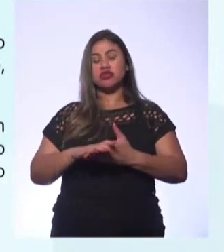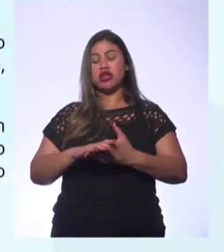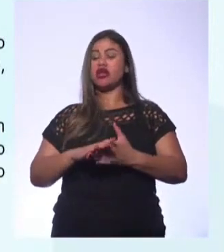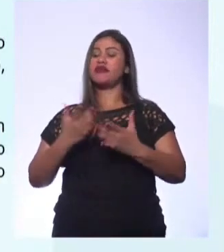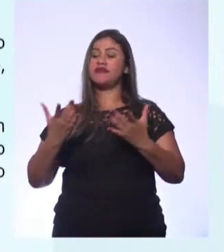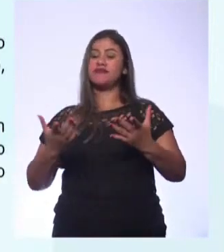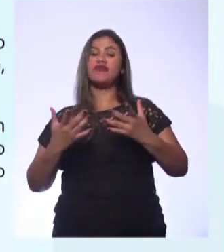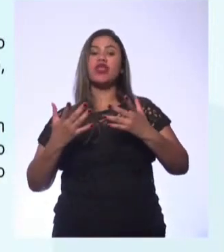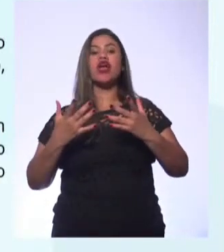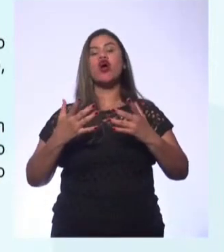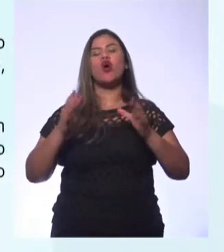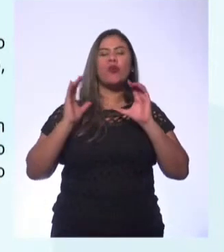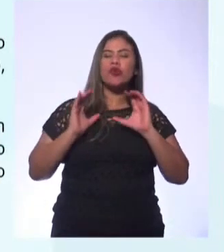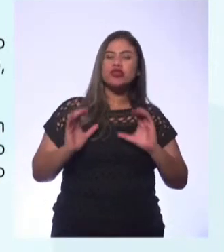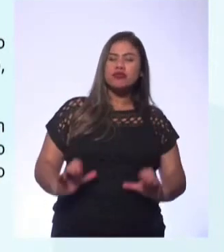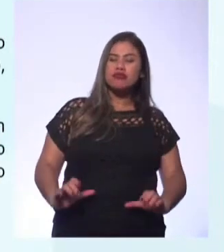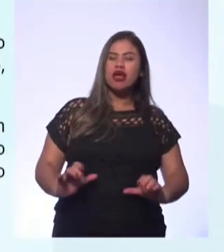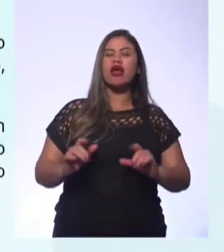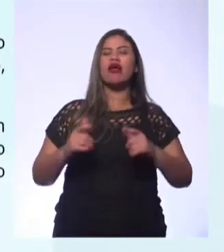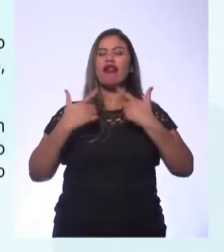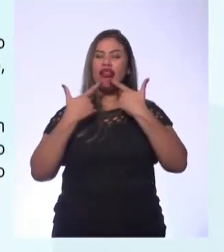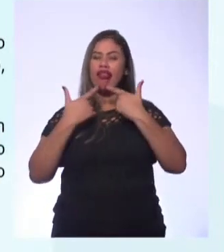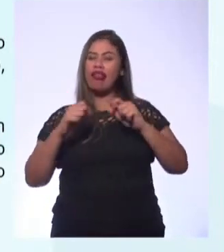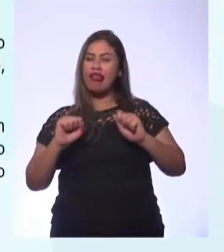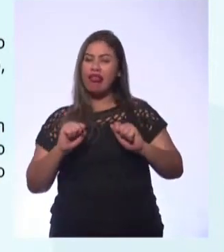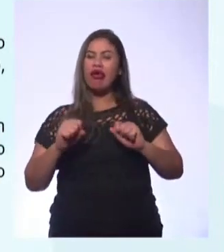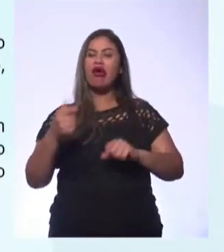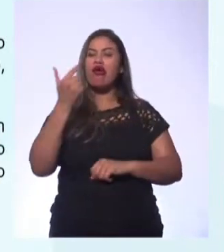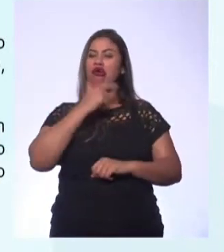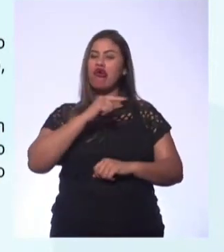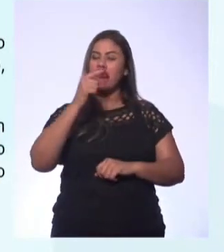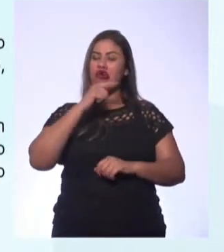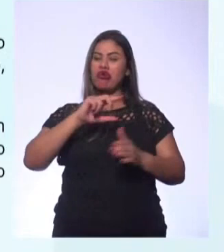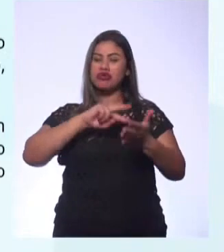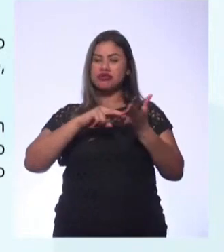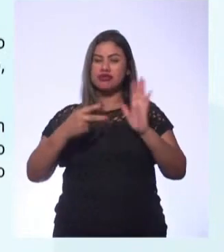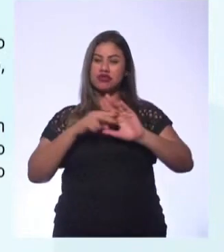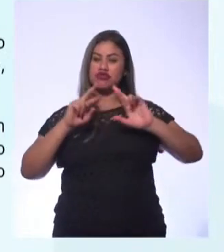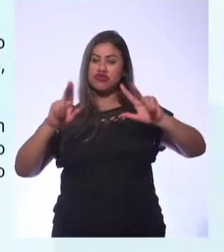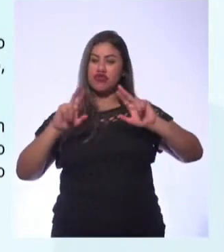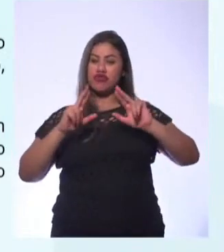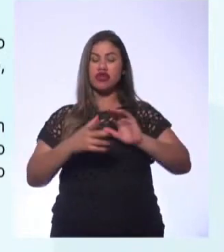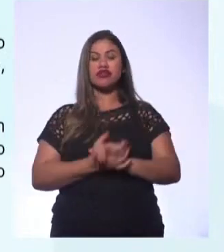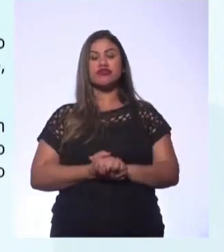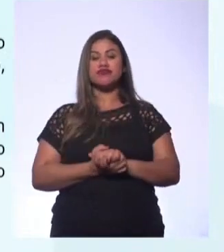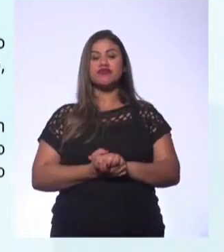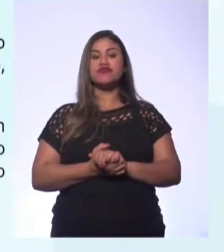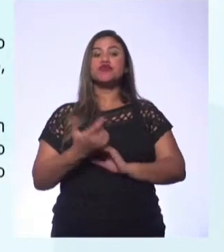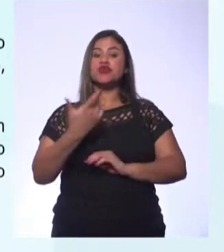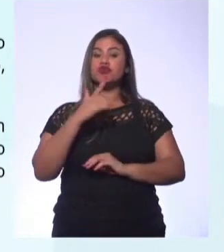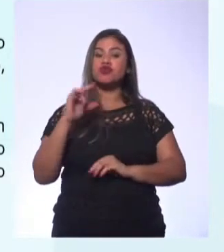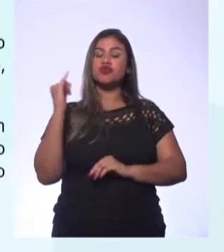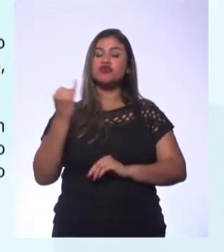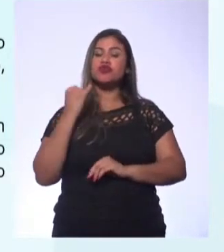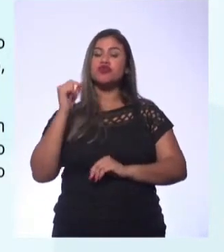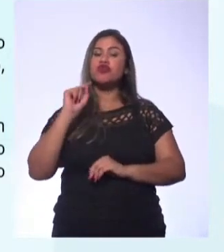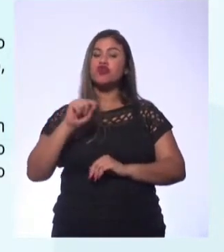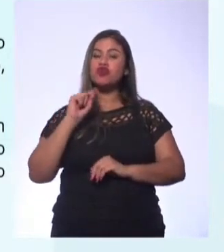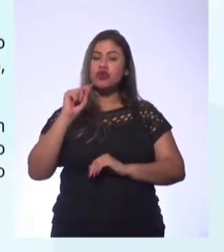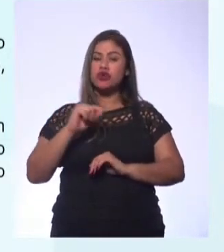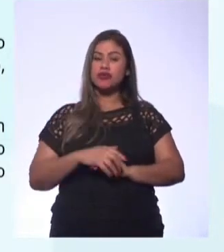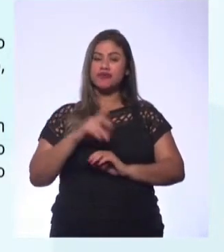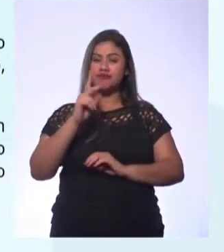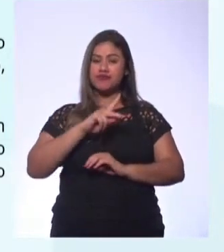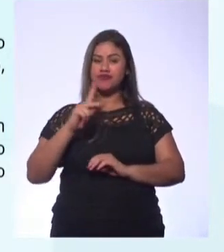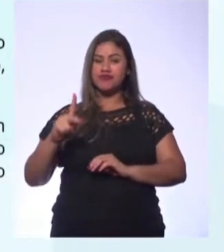fronteiras linguísticas, né? Por meio do aculturamento e da constante ressignificação da linguagem. E é uma coisa bem importante essa questão, né, professora,